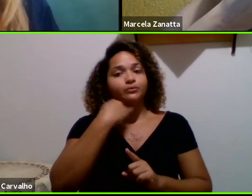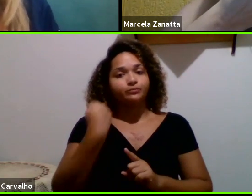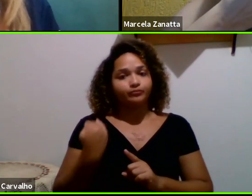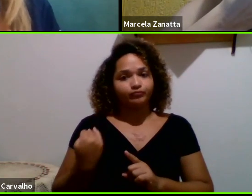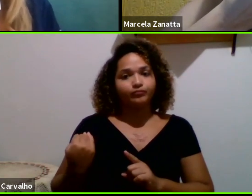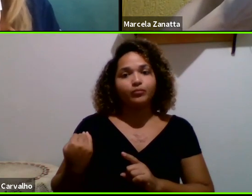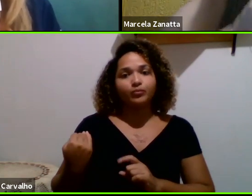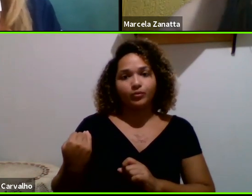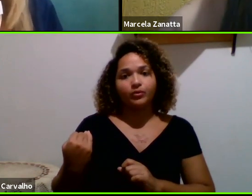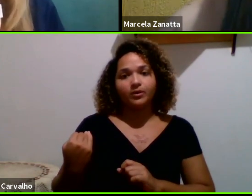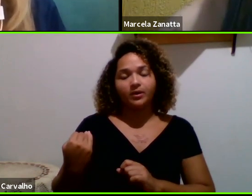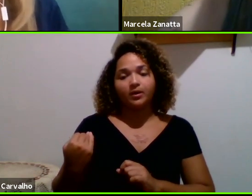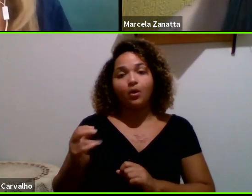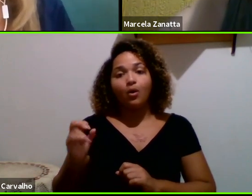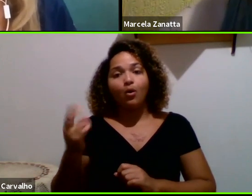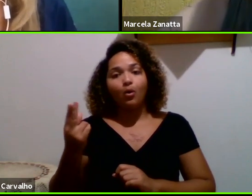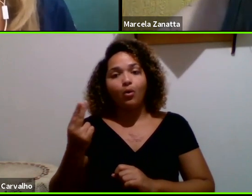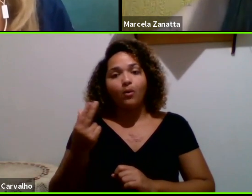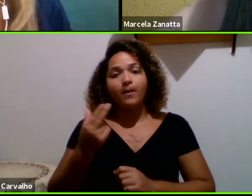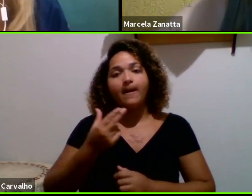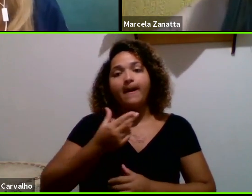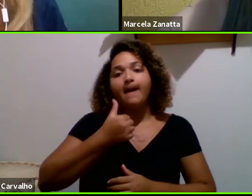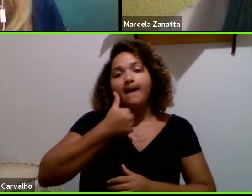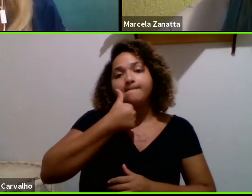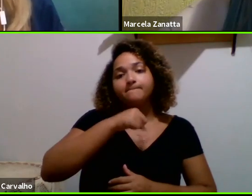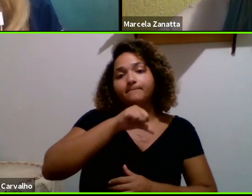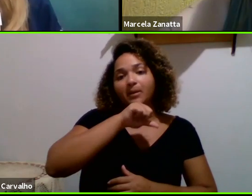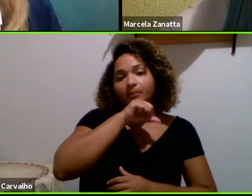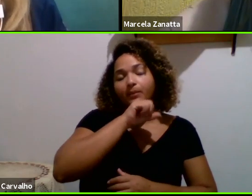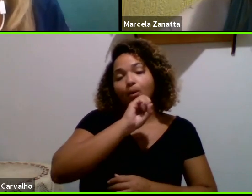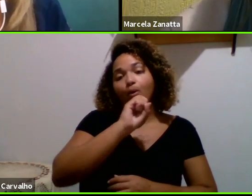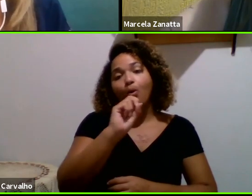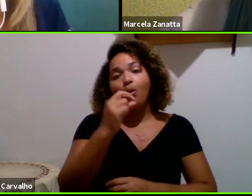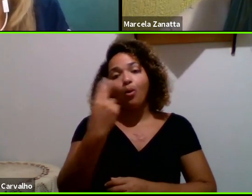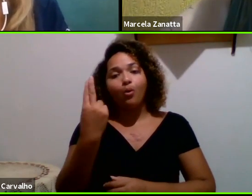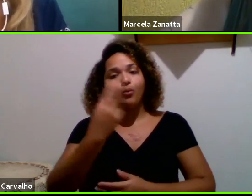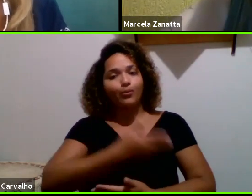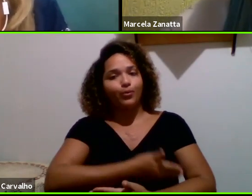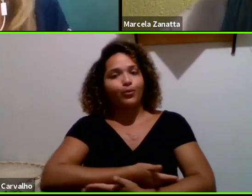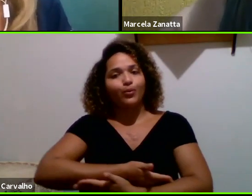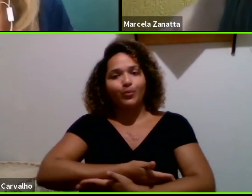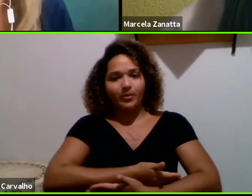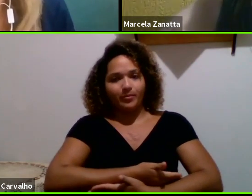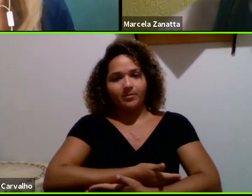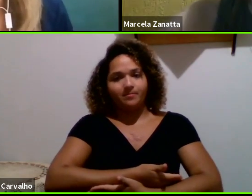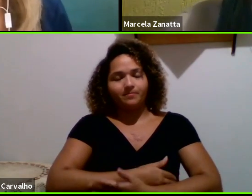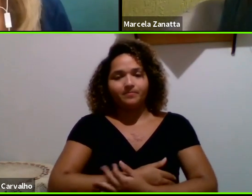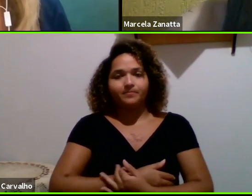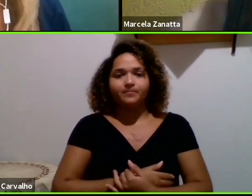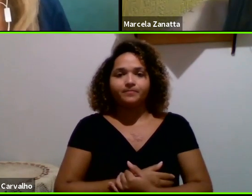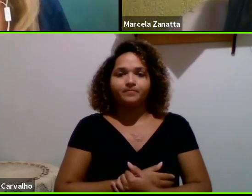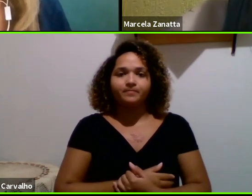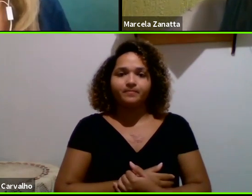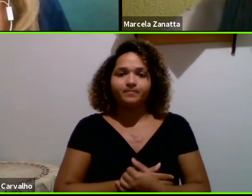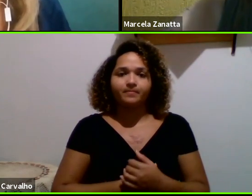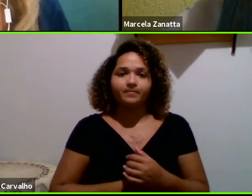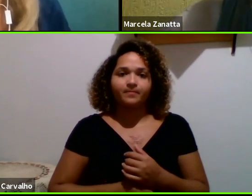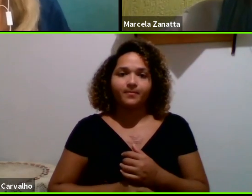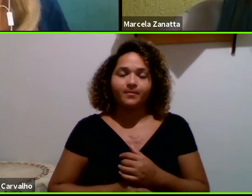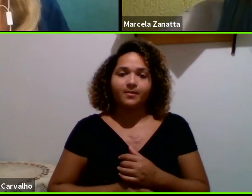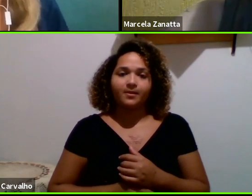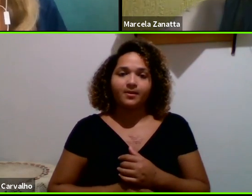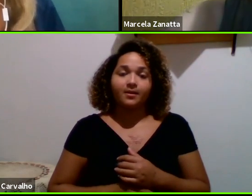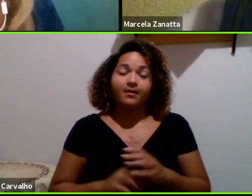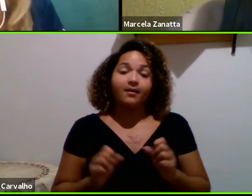índice de mortalidade materna e neonatal. Então, não há como não ser intervencionista quando você fala